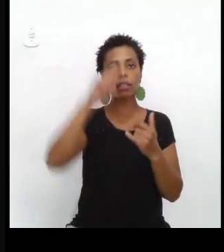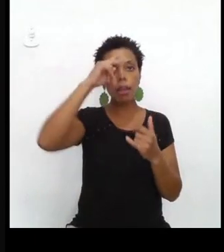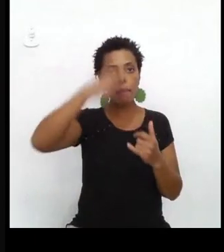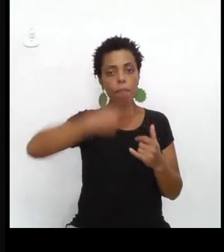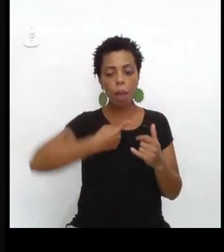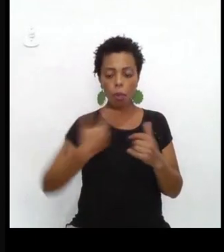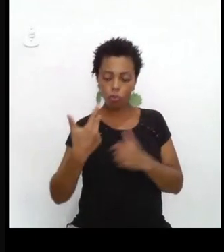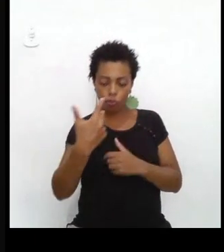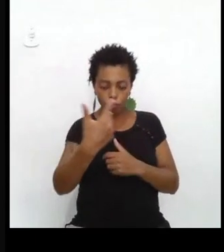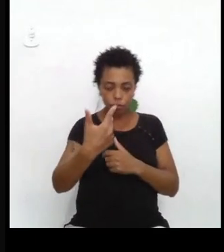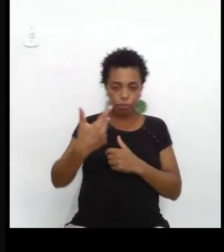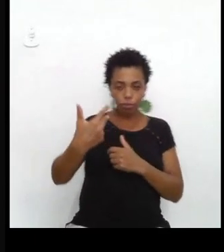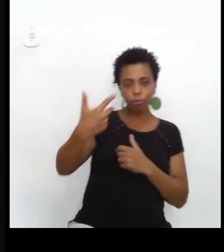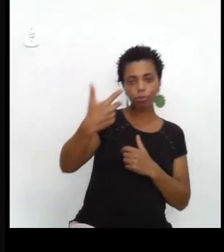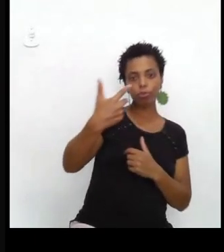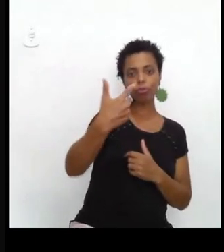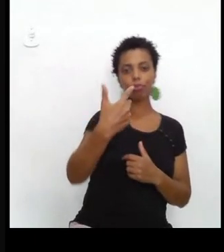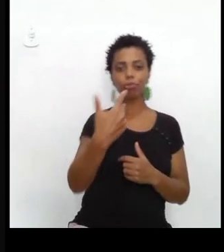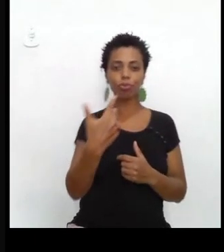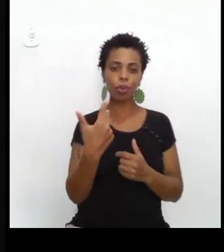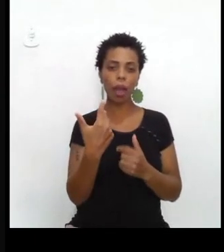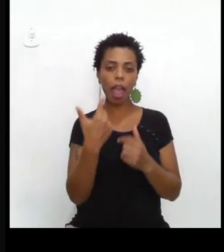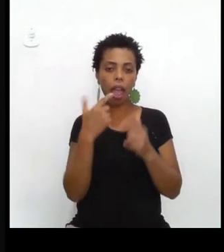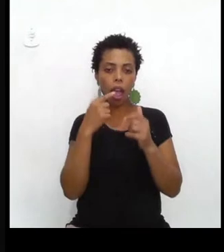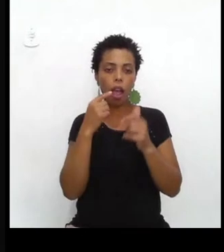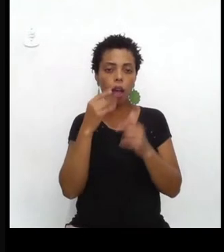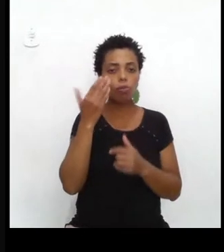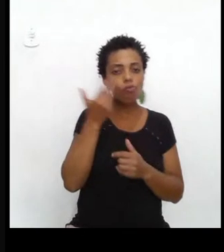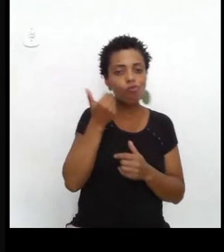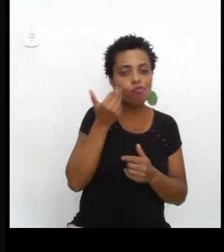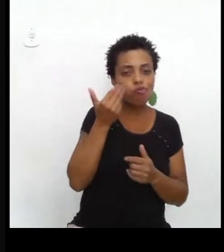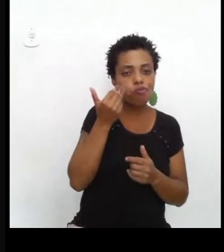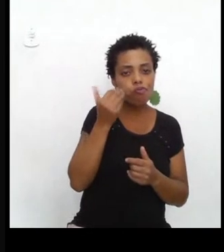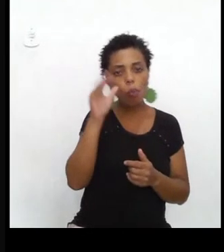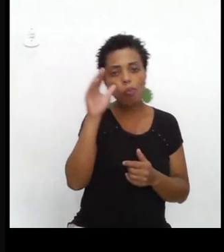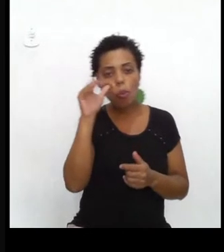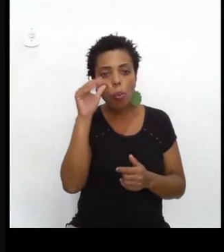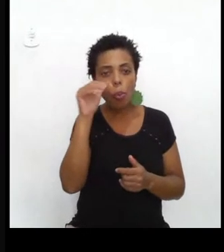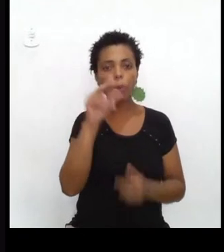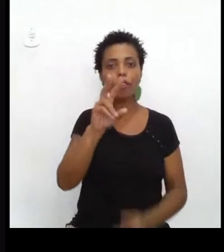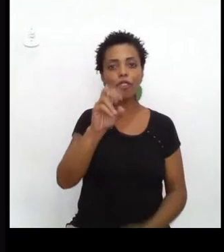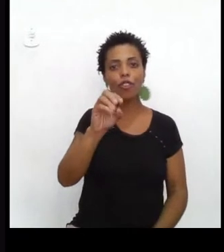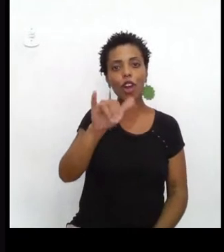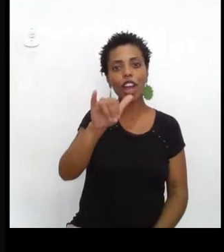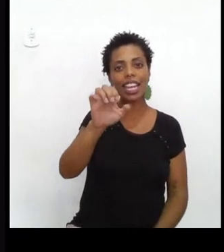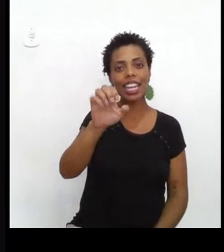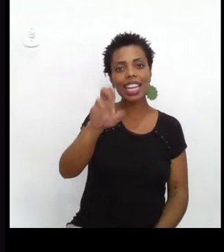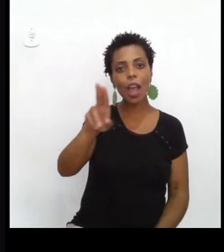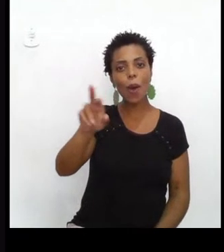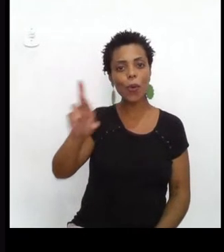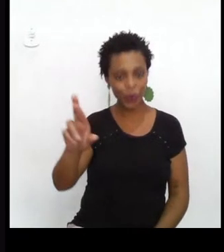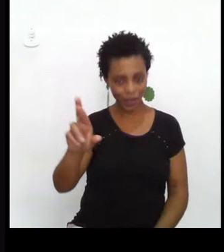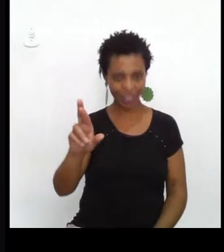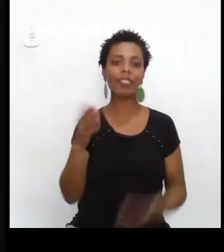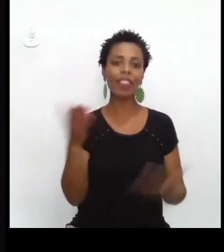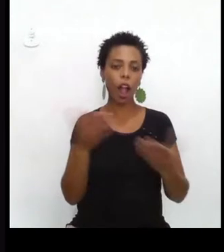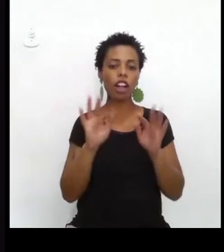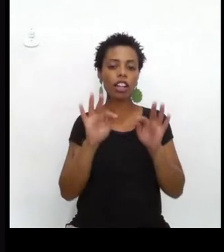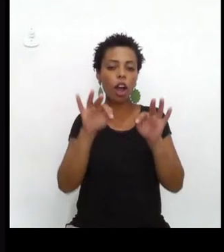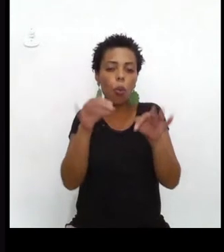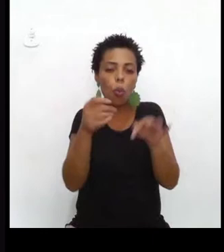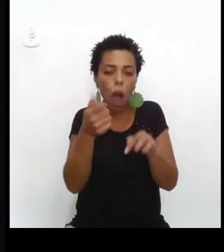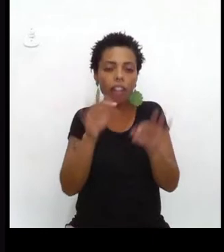sapiada work for you Wind It Up Store House a Cris falou